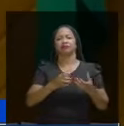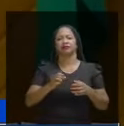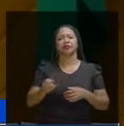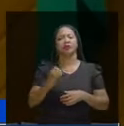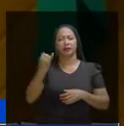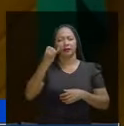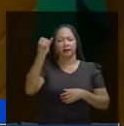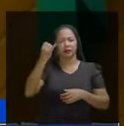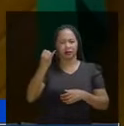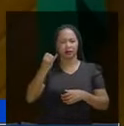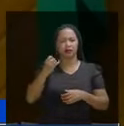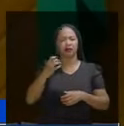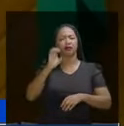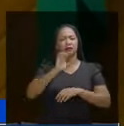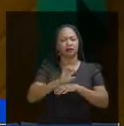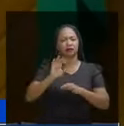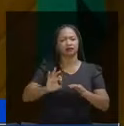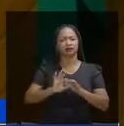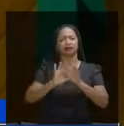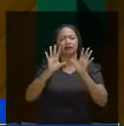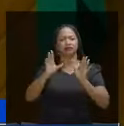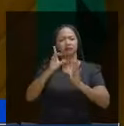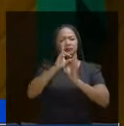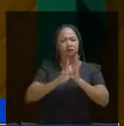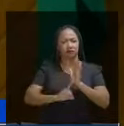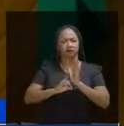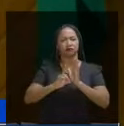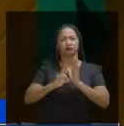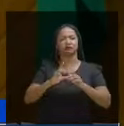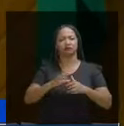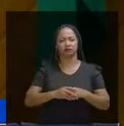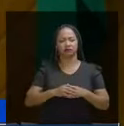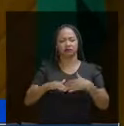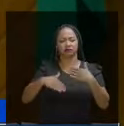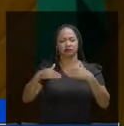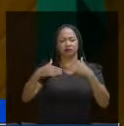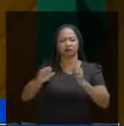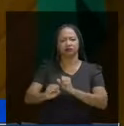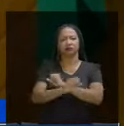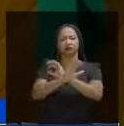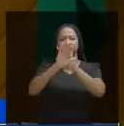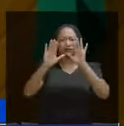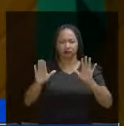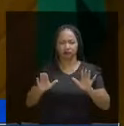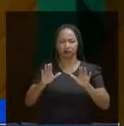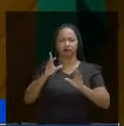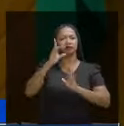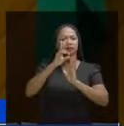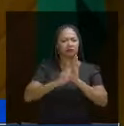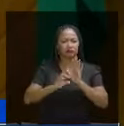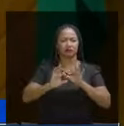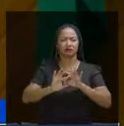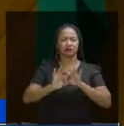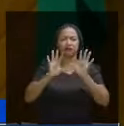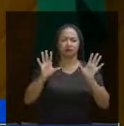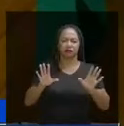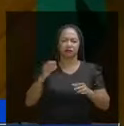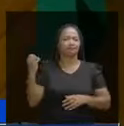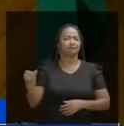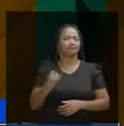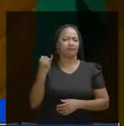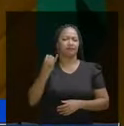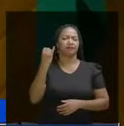Estado Democrático de Direito, ou ser uma pré-condição para o exercício esclarecido dos demais direitos e liberdades